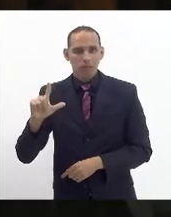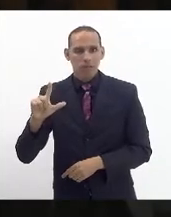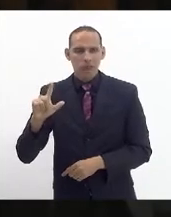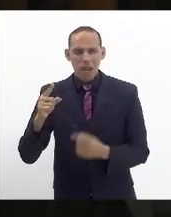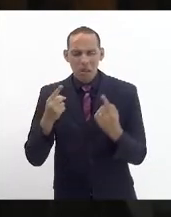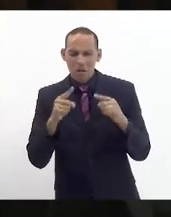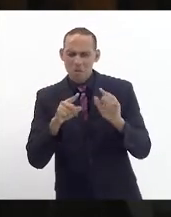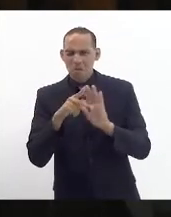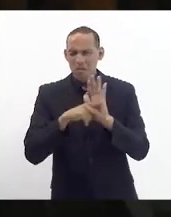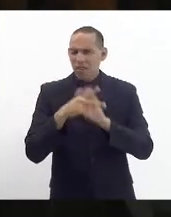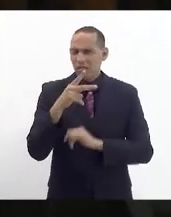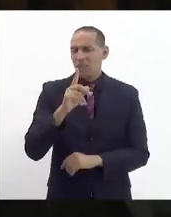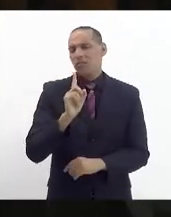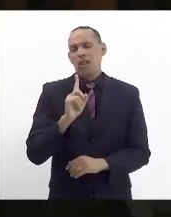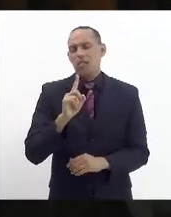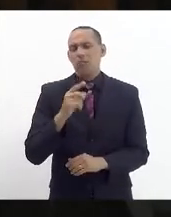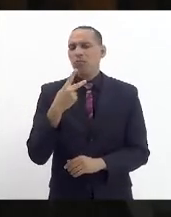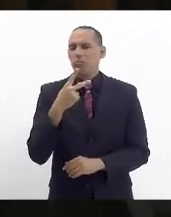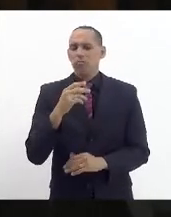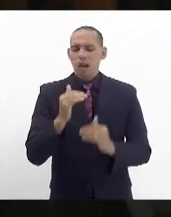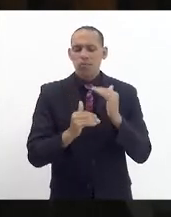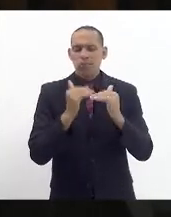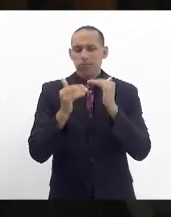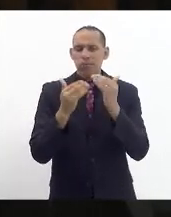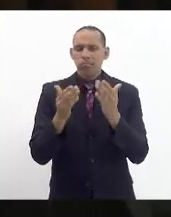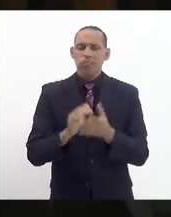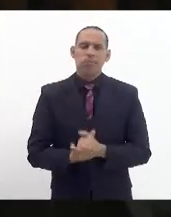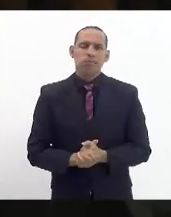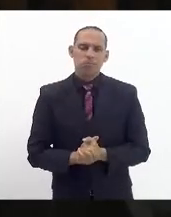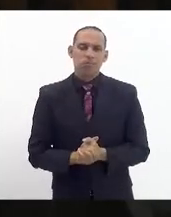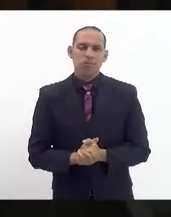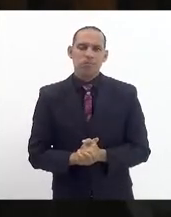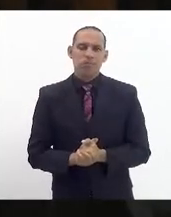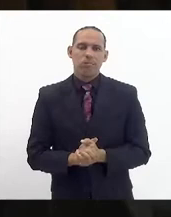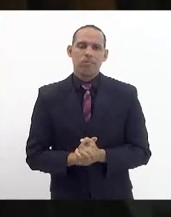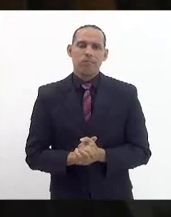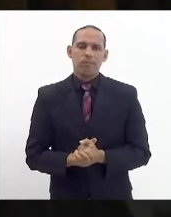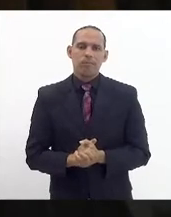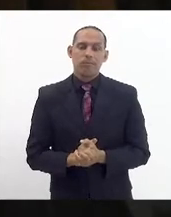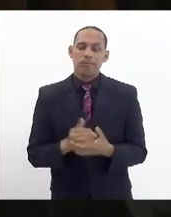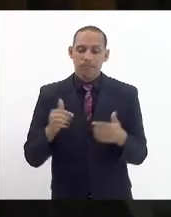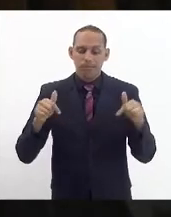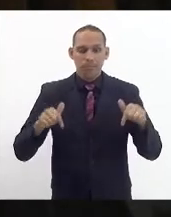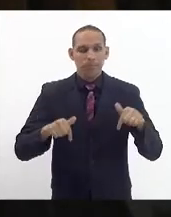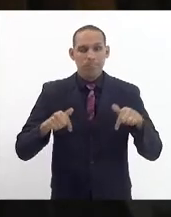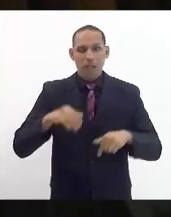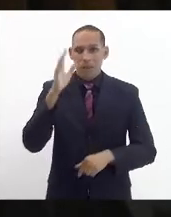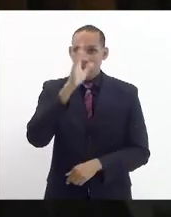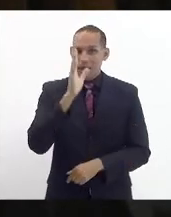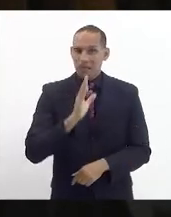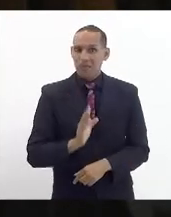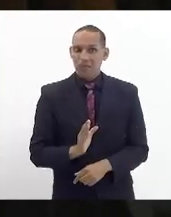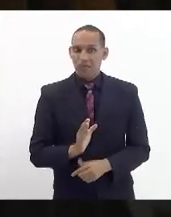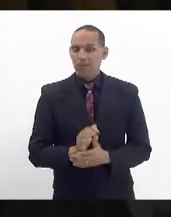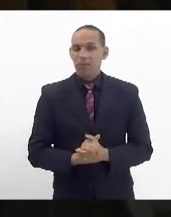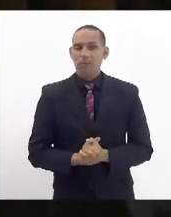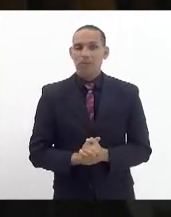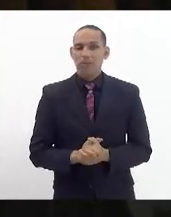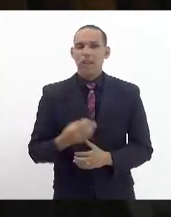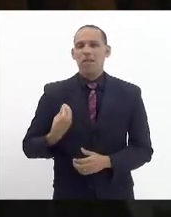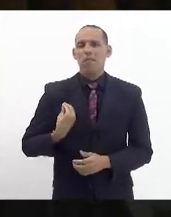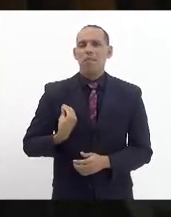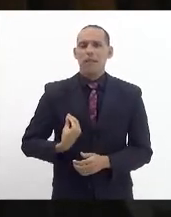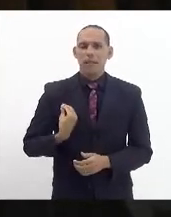assim, desenvolvimentista. Então, o que acontece? O Brasil estava presente